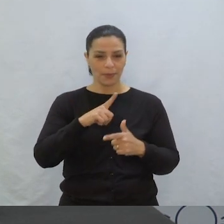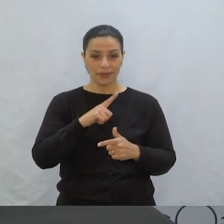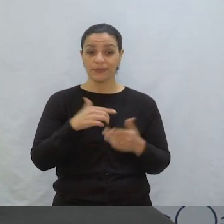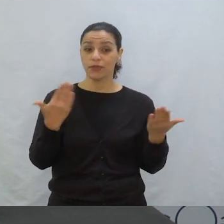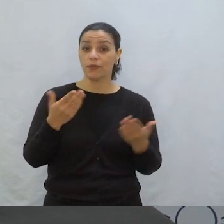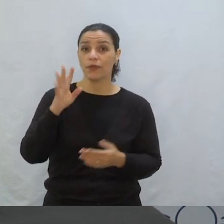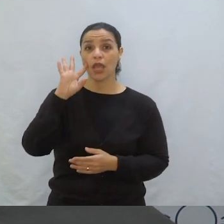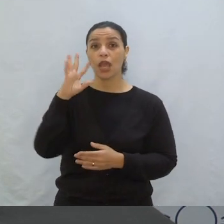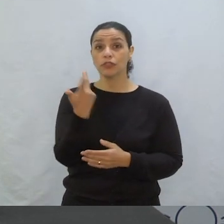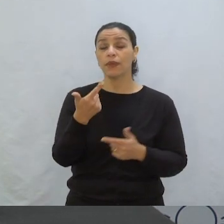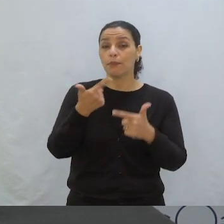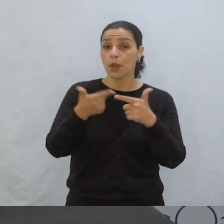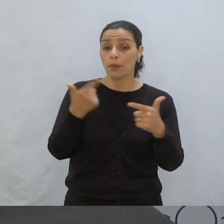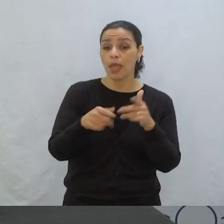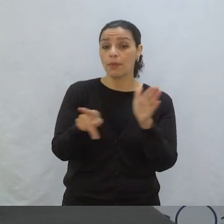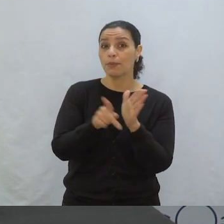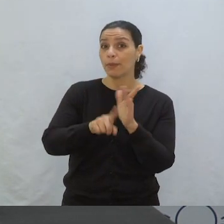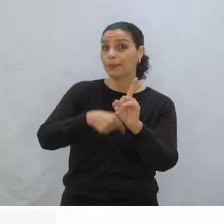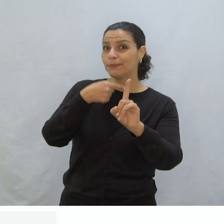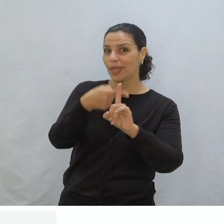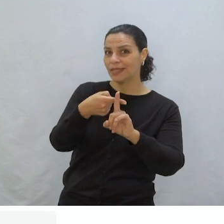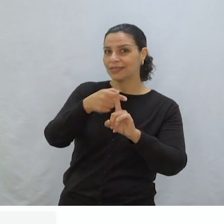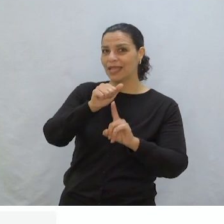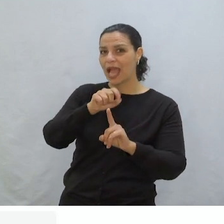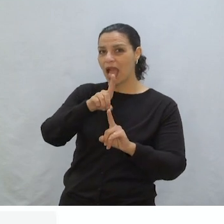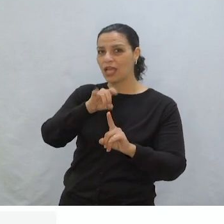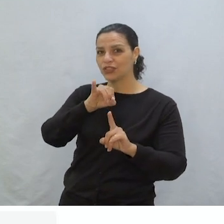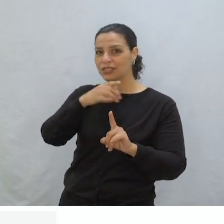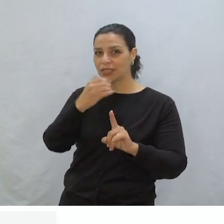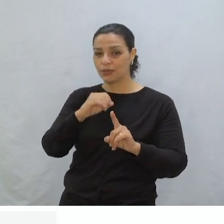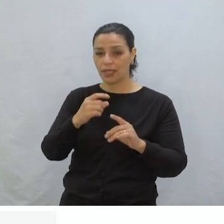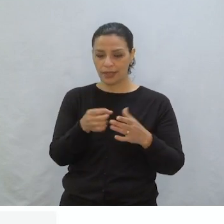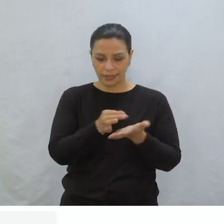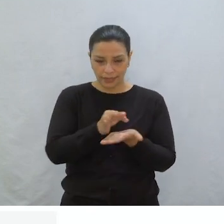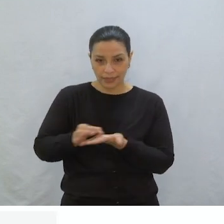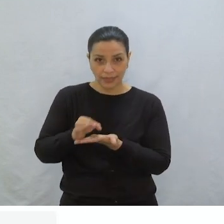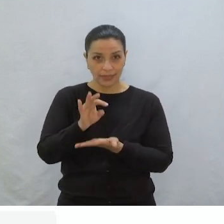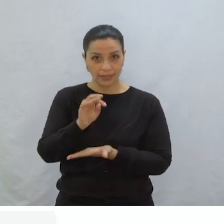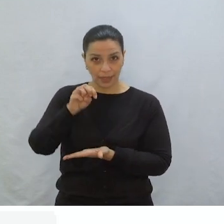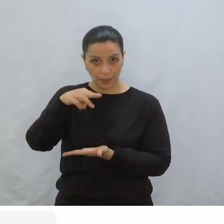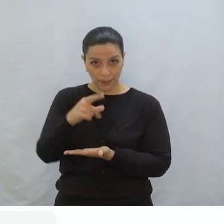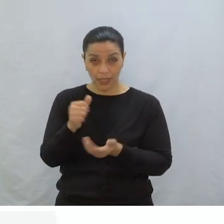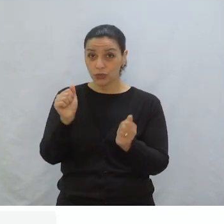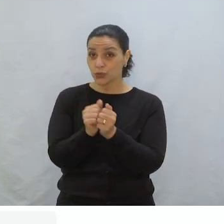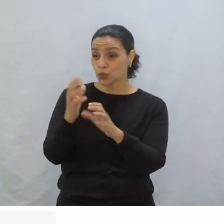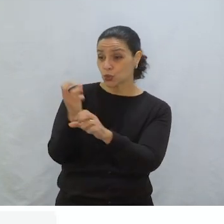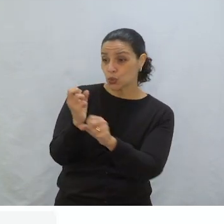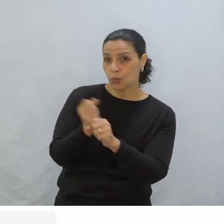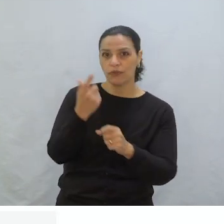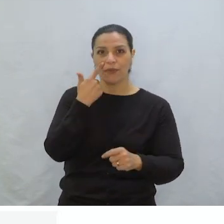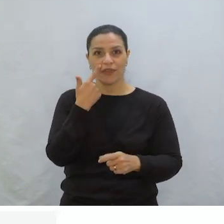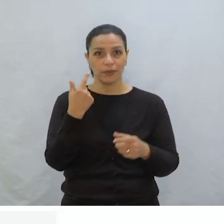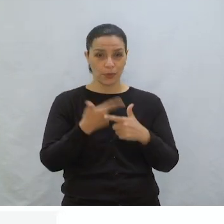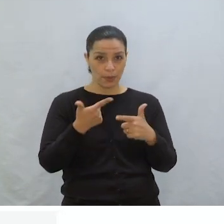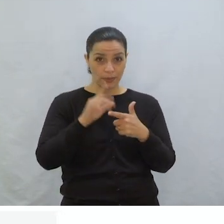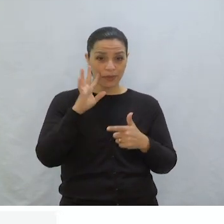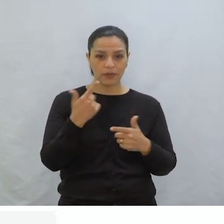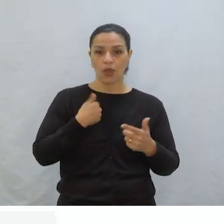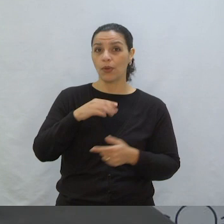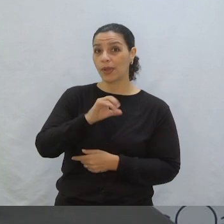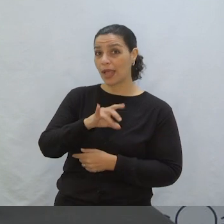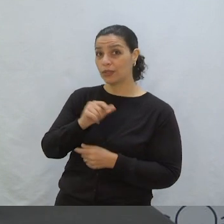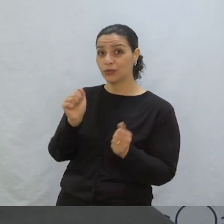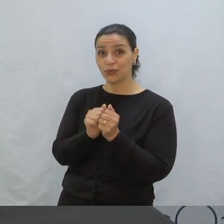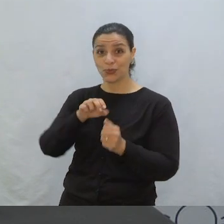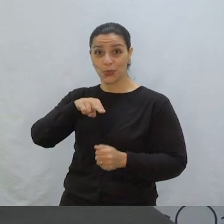problemas? Resolução de problemas de adição. Tampinhas na mão e as fichas numéricas. Agora vamos para os nossos